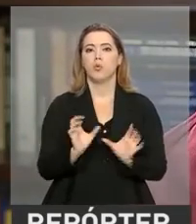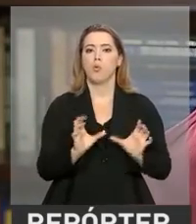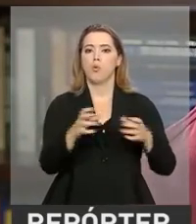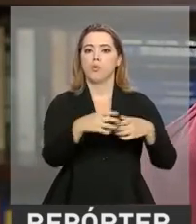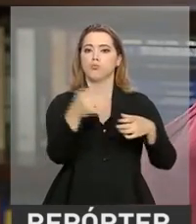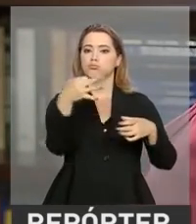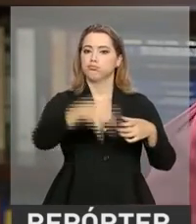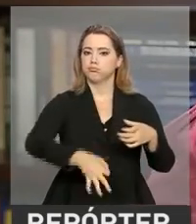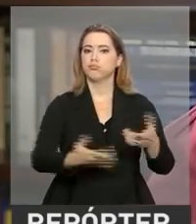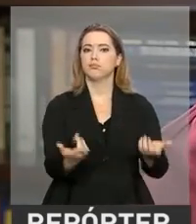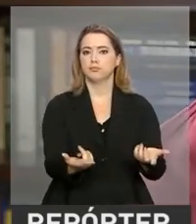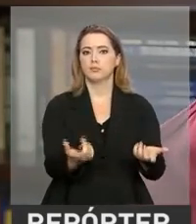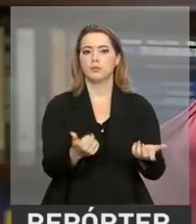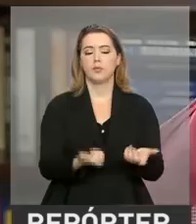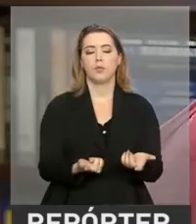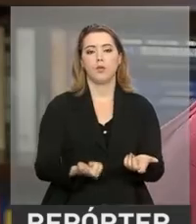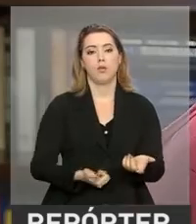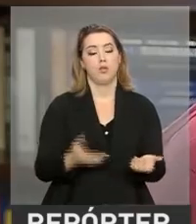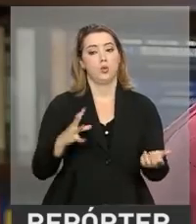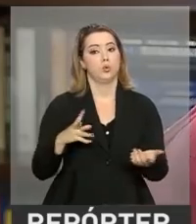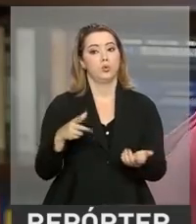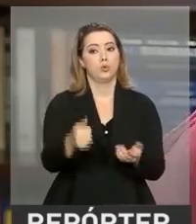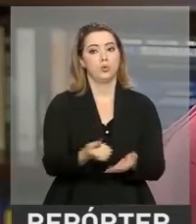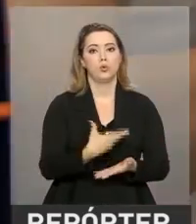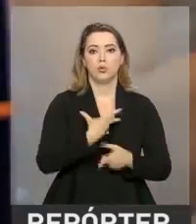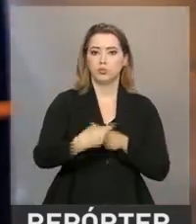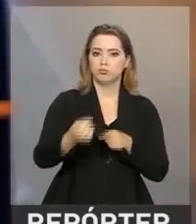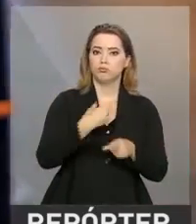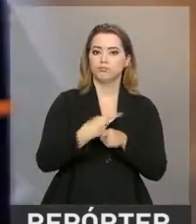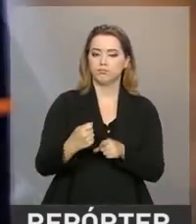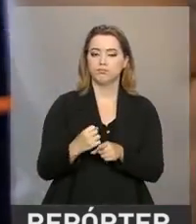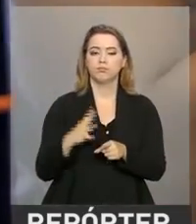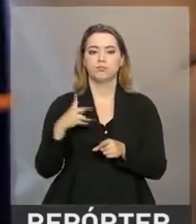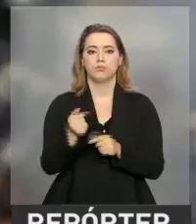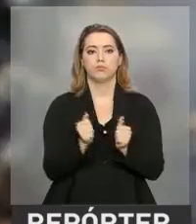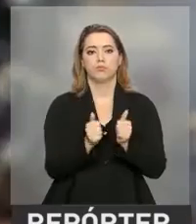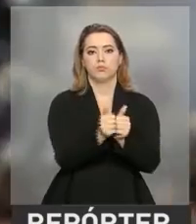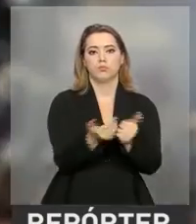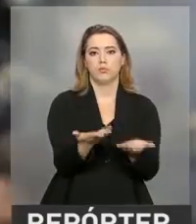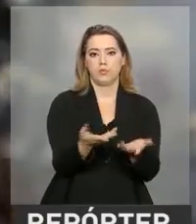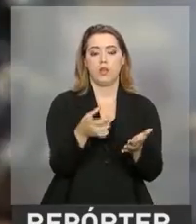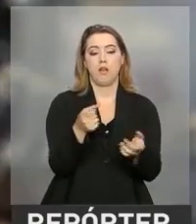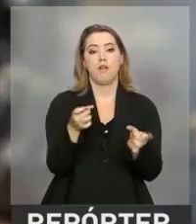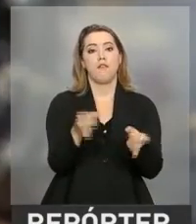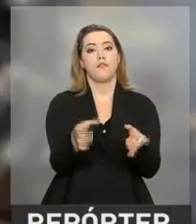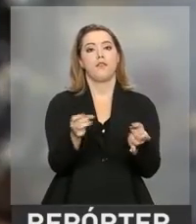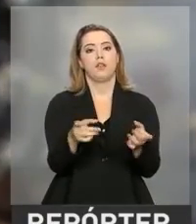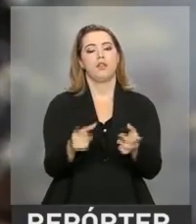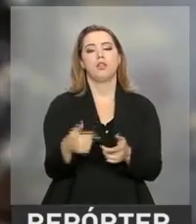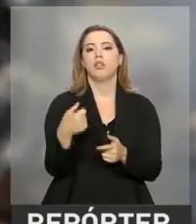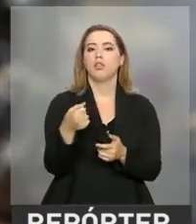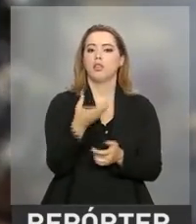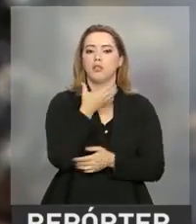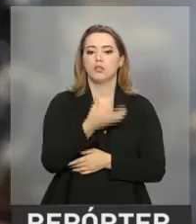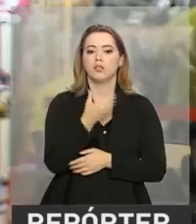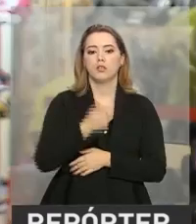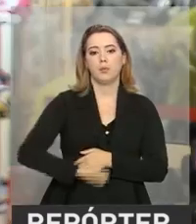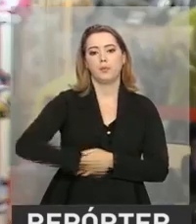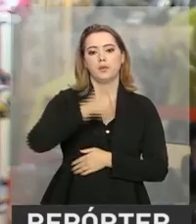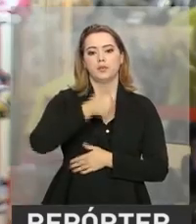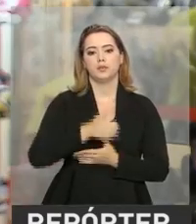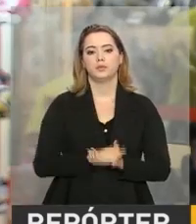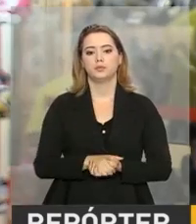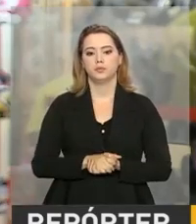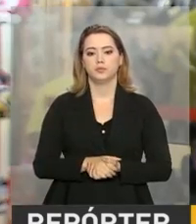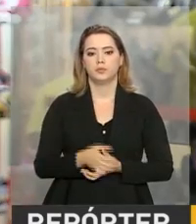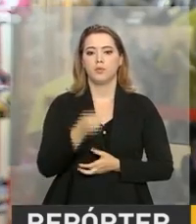cenário favorável, que onde todos ganham ao mesmo tempo. E com as vendas em alta, o Natal do vendedor Getúlio vai ser mais gordo. A